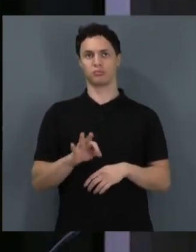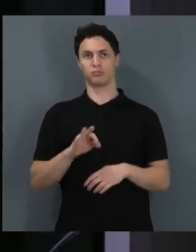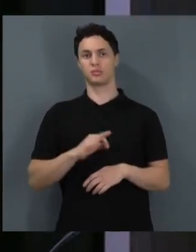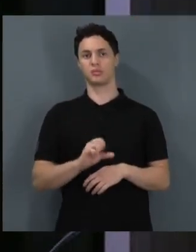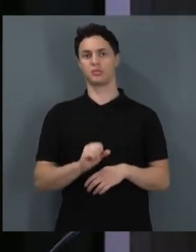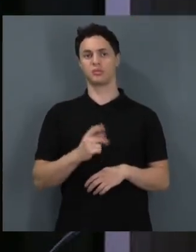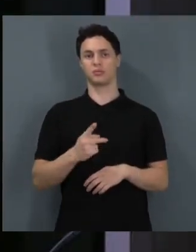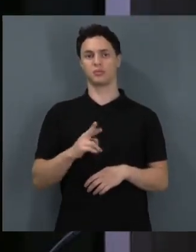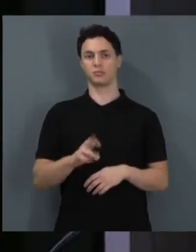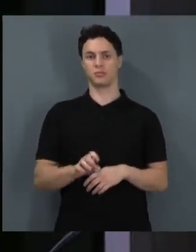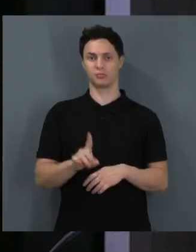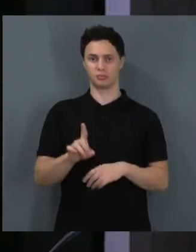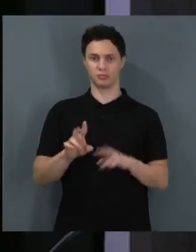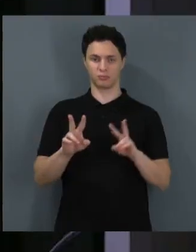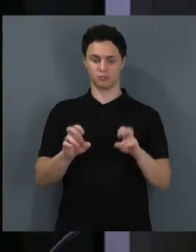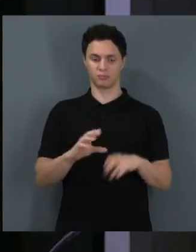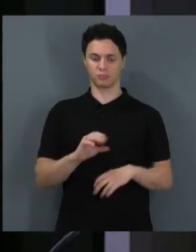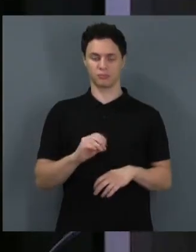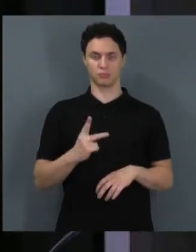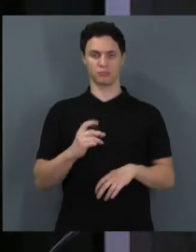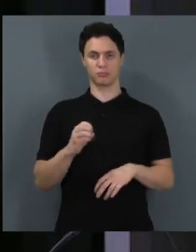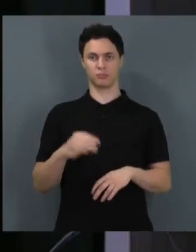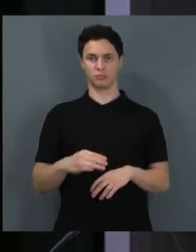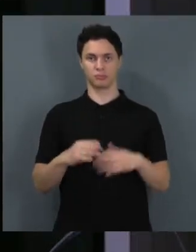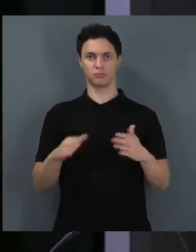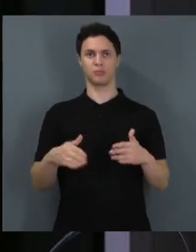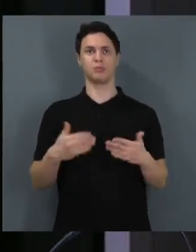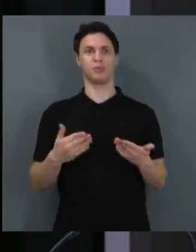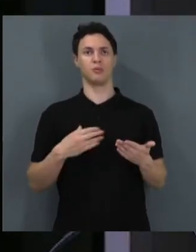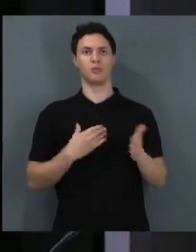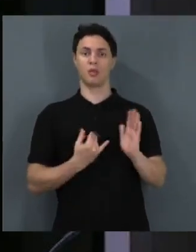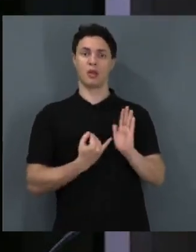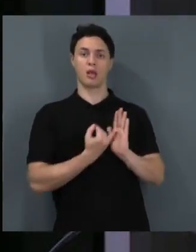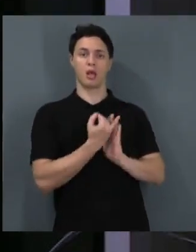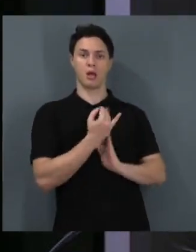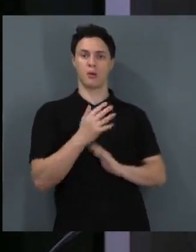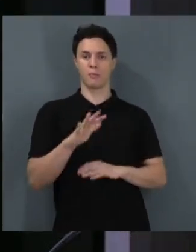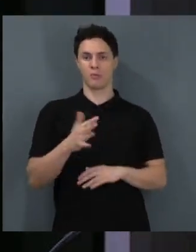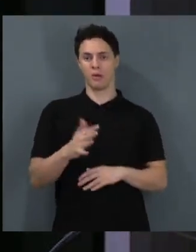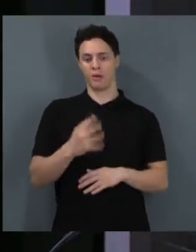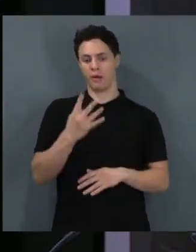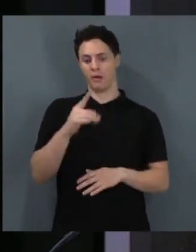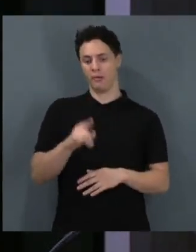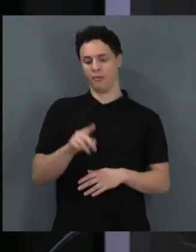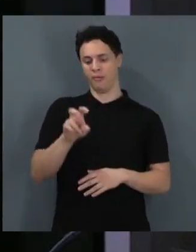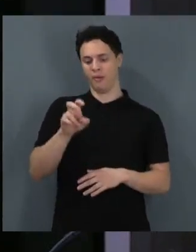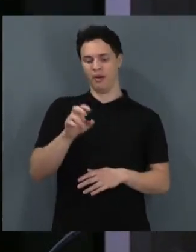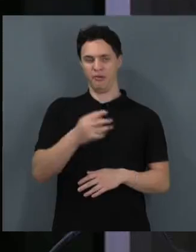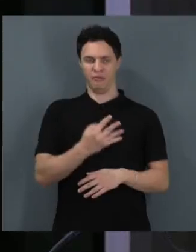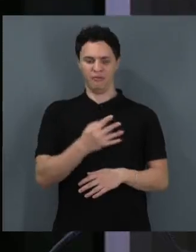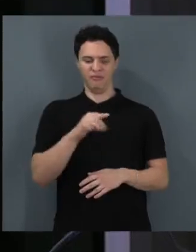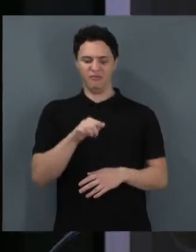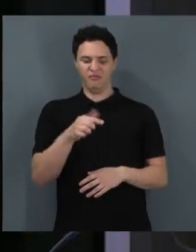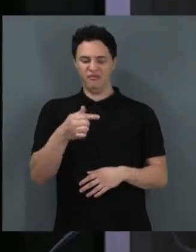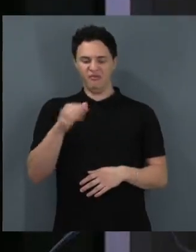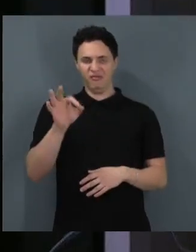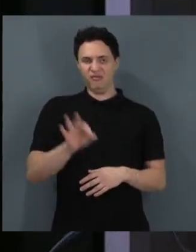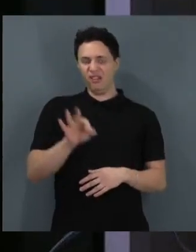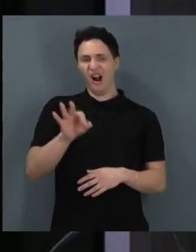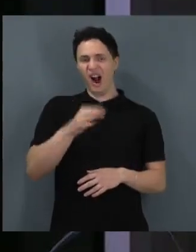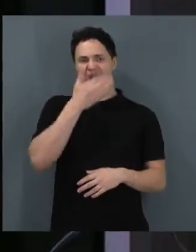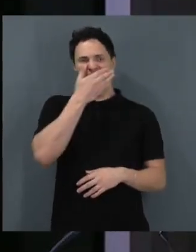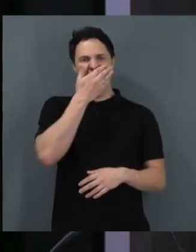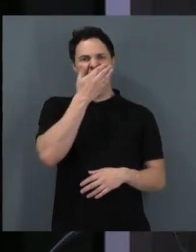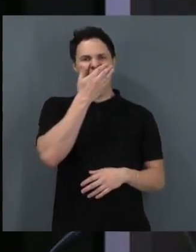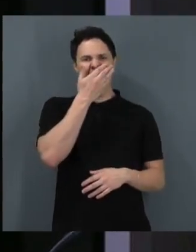spread, na questão do Copom. Nós estamos falando de uma inflação de quase 4,5%, 4,7% e uma